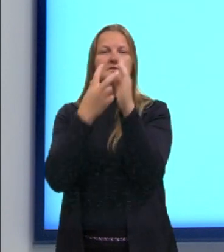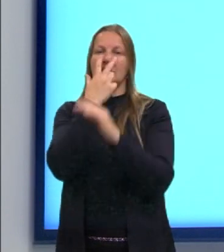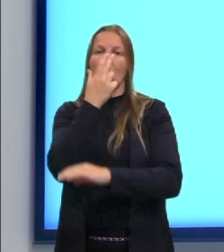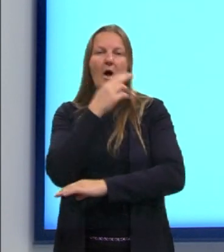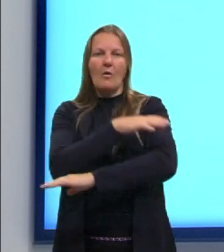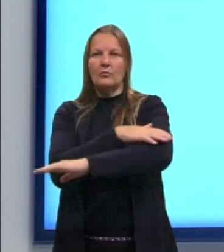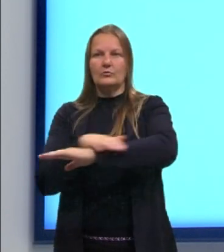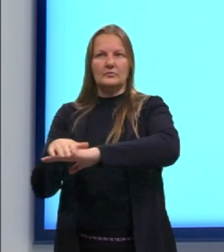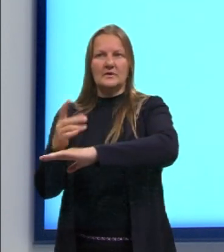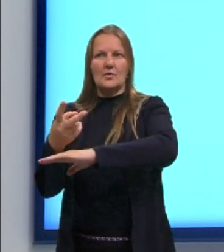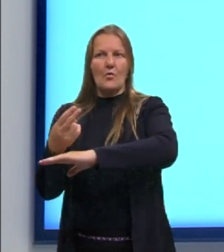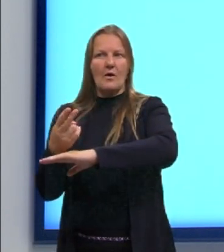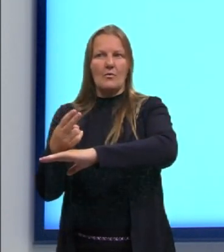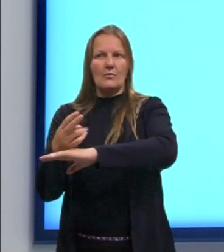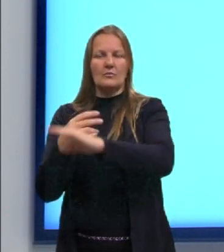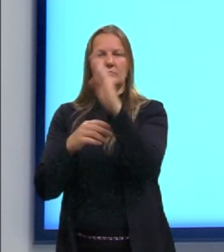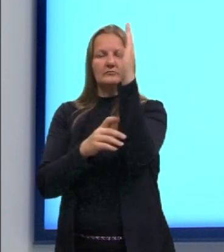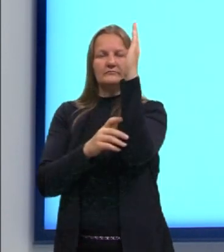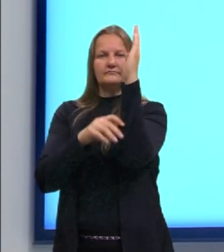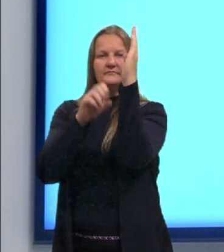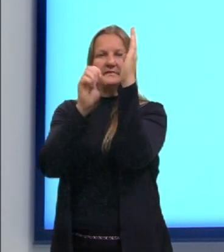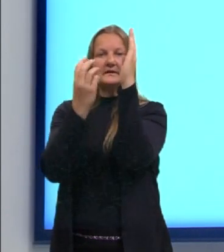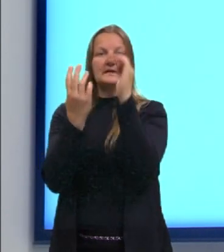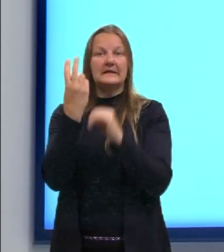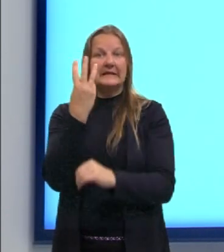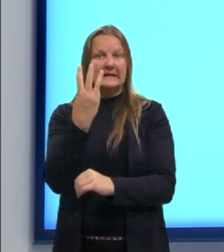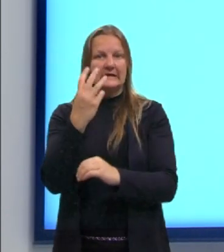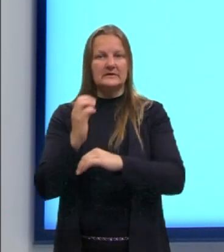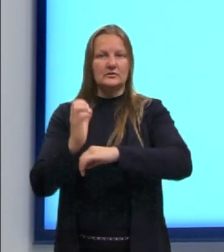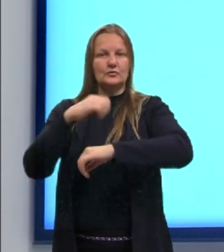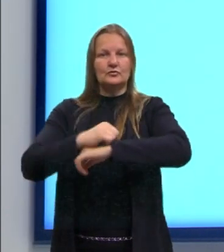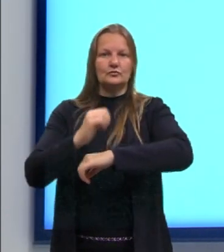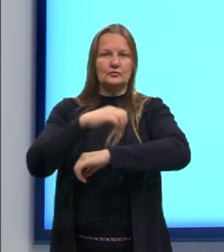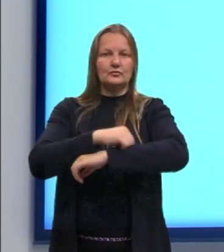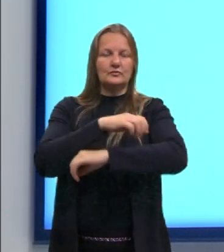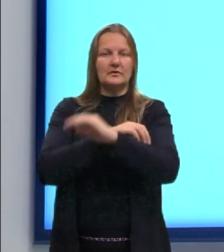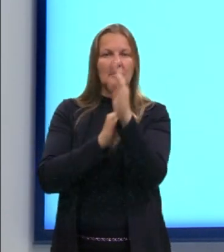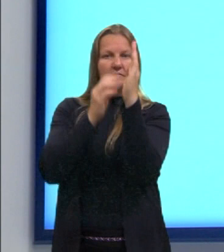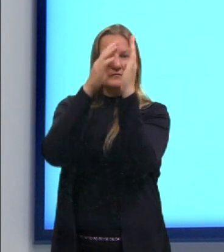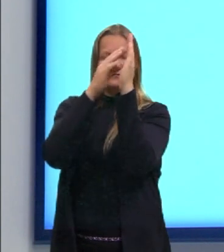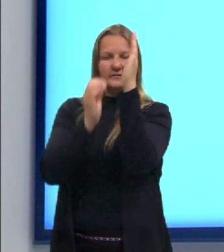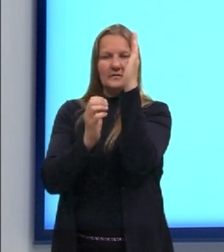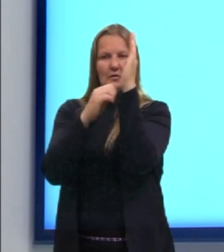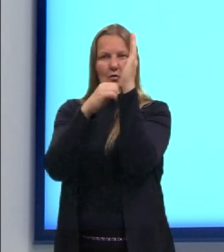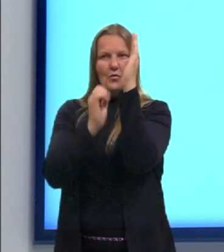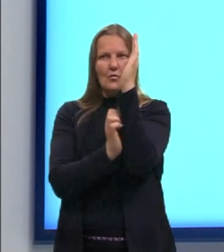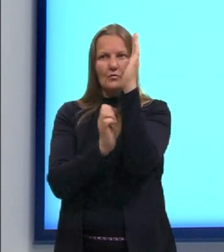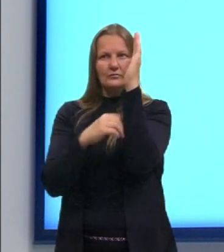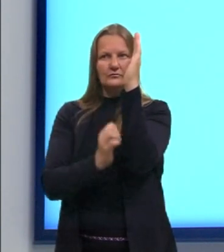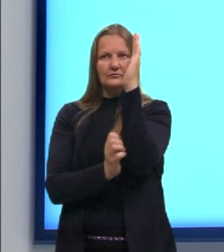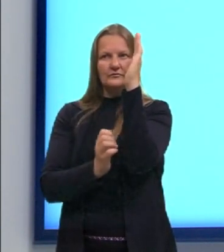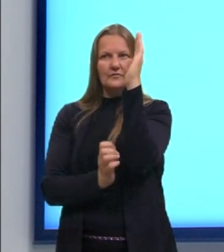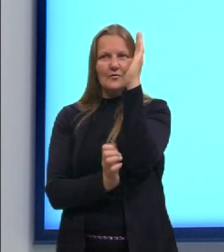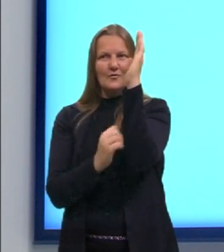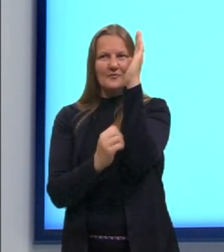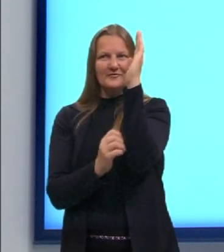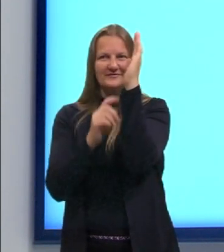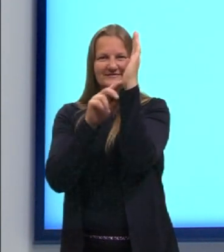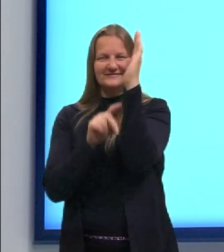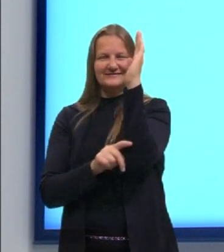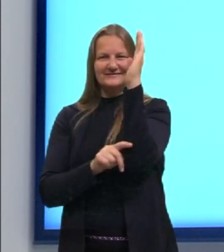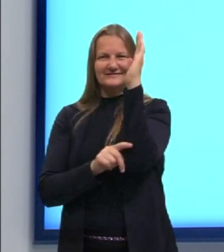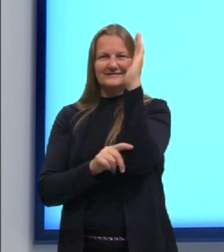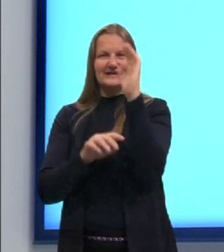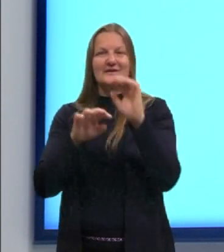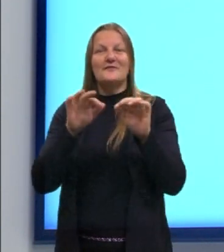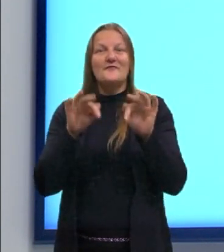Vai mudar somente agora 3 unidades para baixo no eixo Y. Então, essa aqui seria a posição final